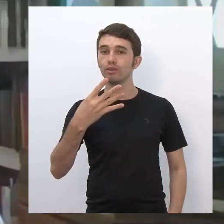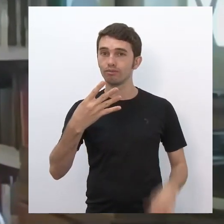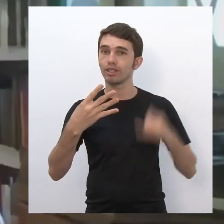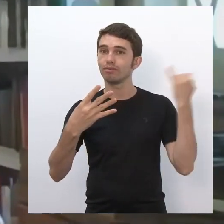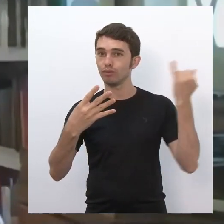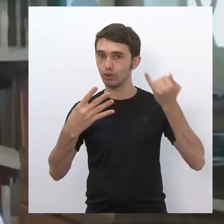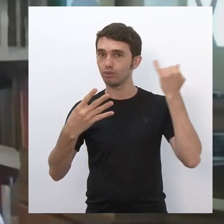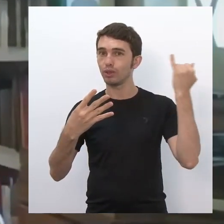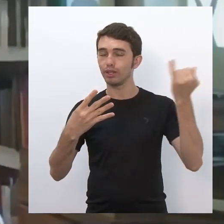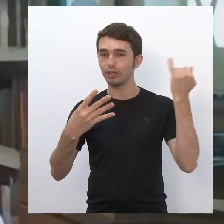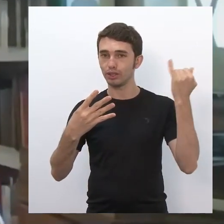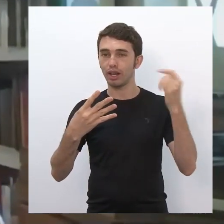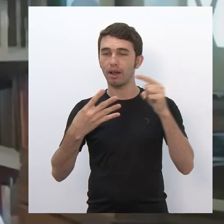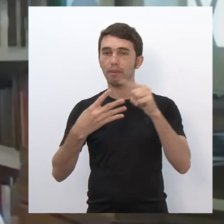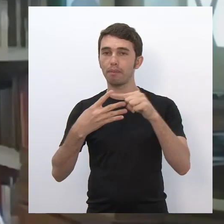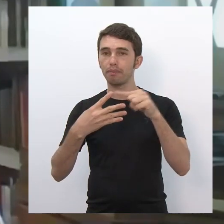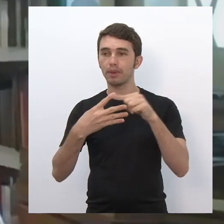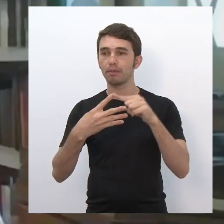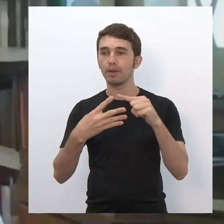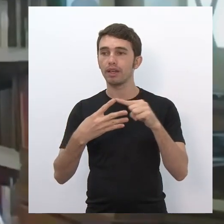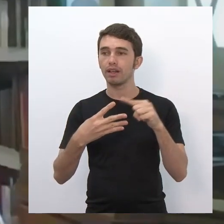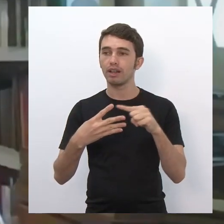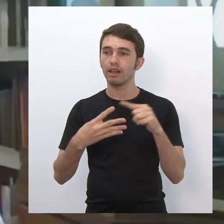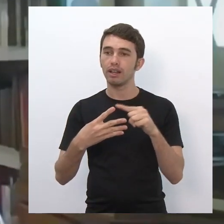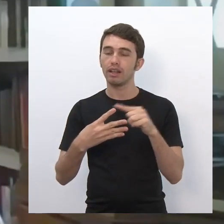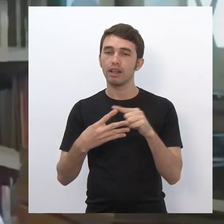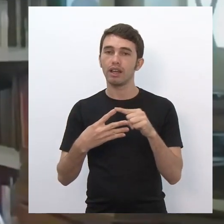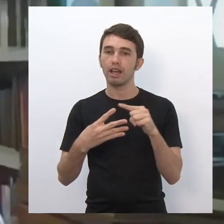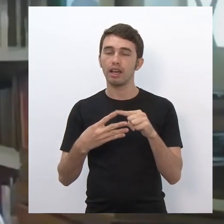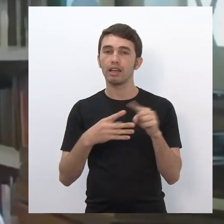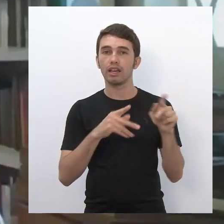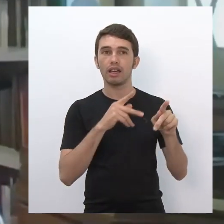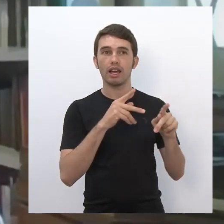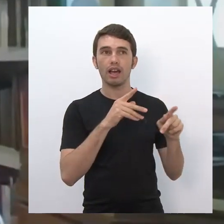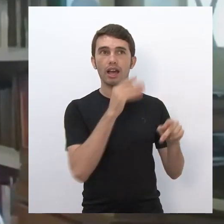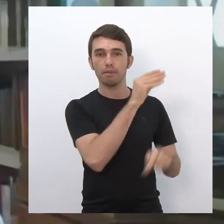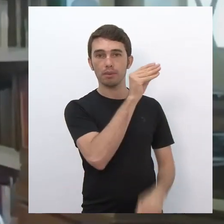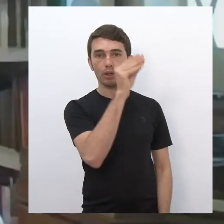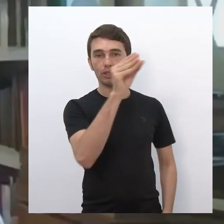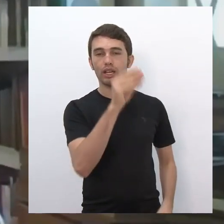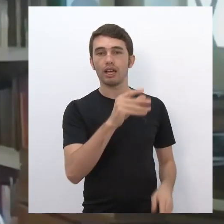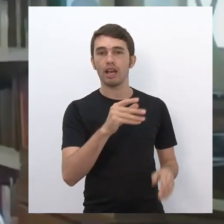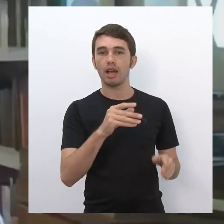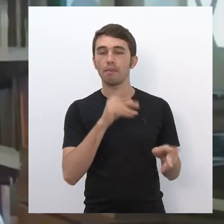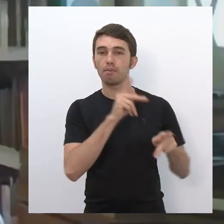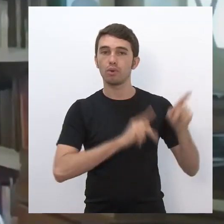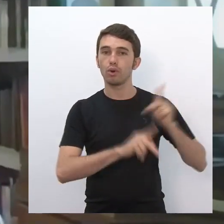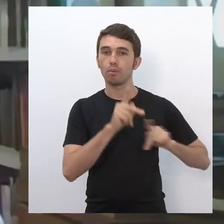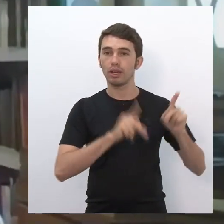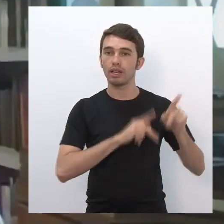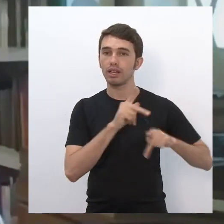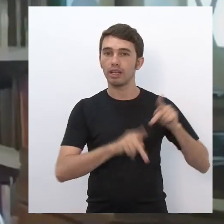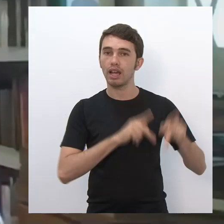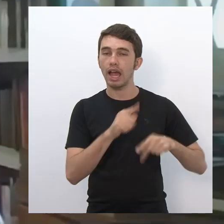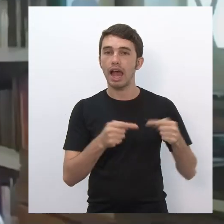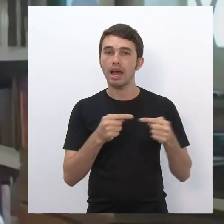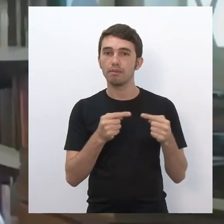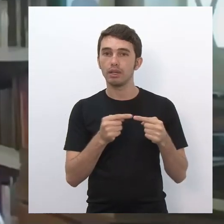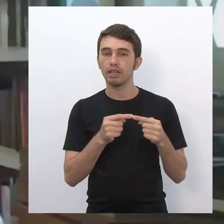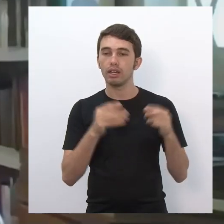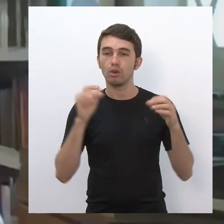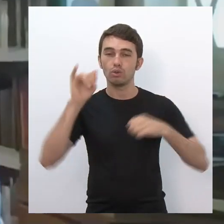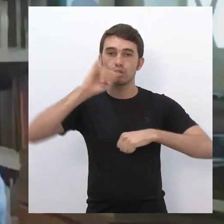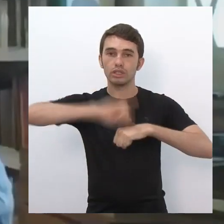são fundamentais. A primeira é que a biblioteca pública é um centro de construção autônoma